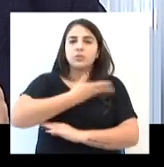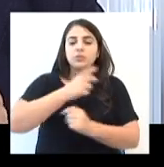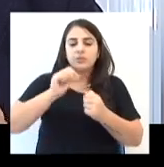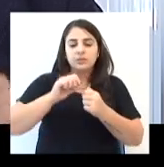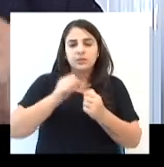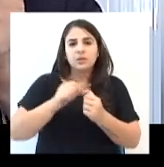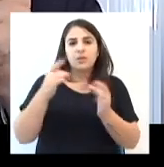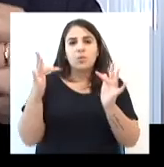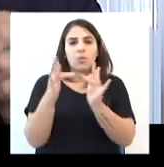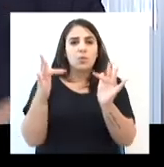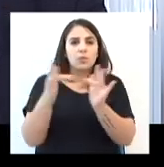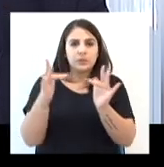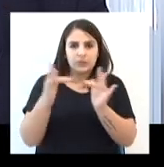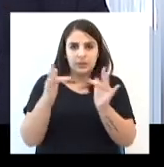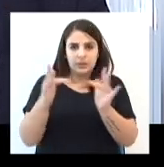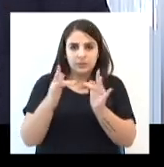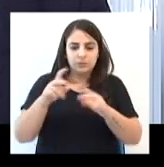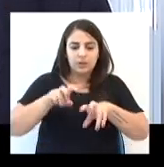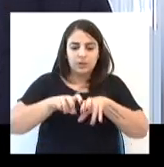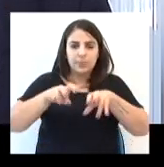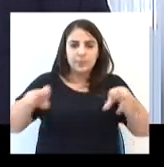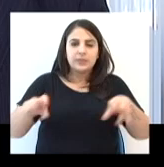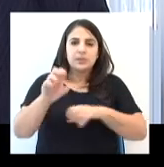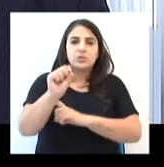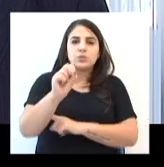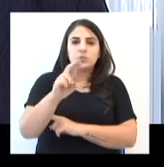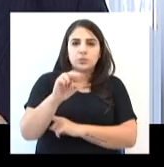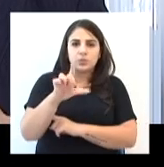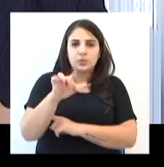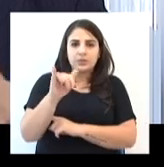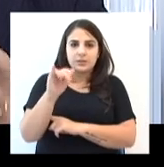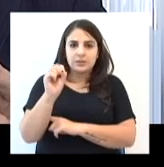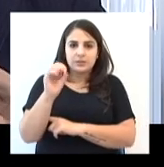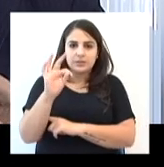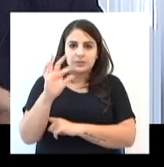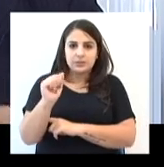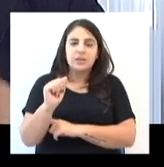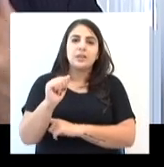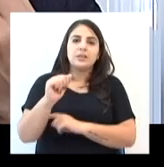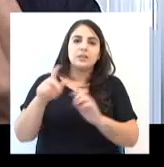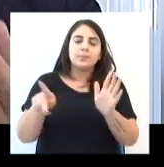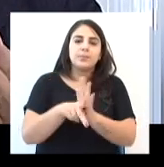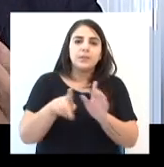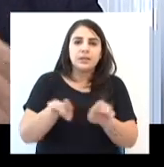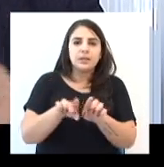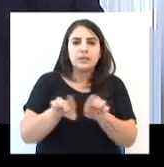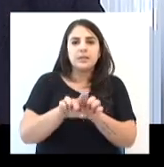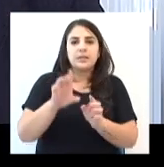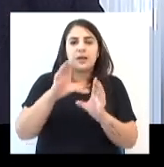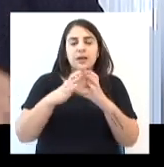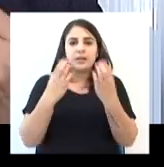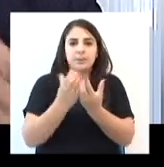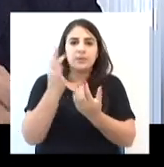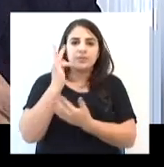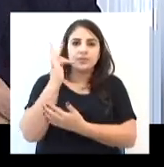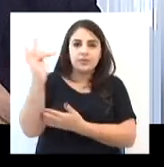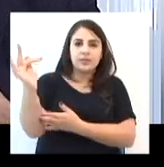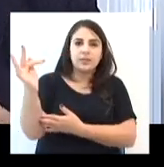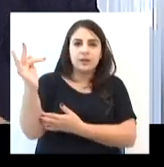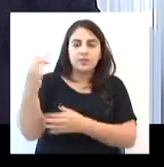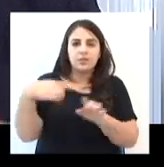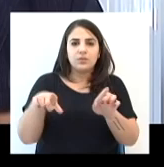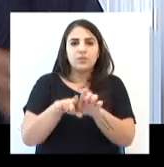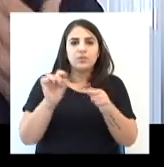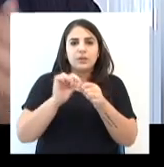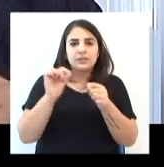fazendo contato com a bancada sulista que está sendo formada na Câmara Federal para tratar em Brasília diretamente com o Ministério,